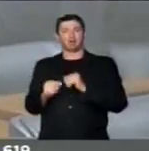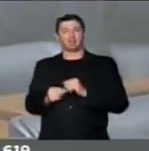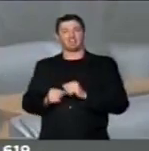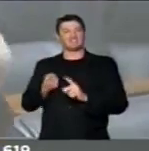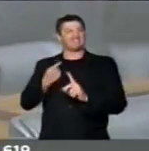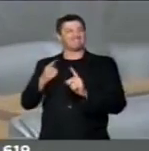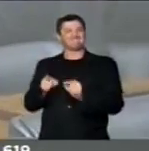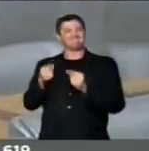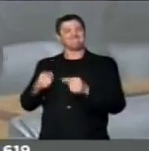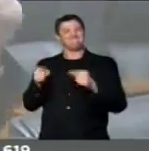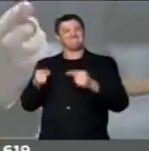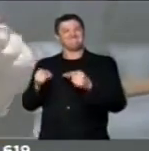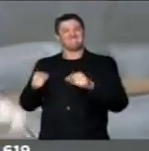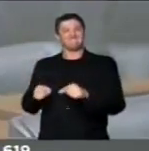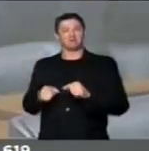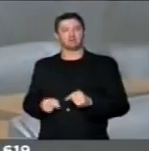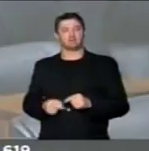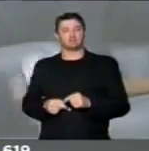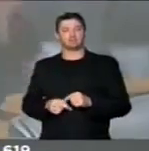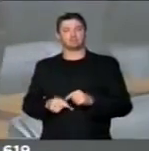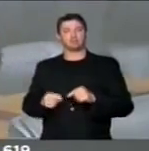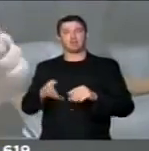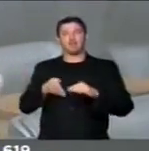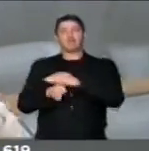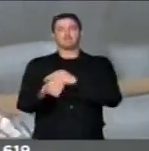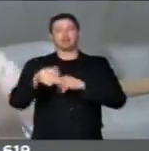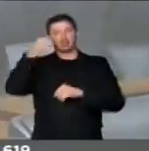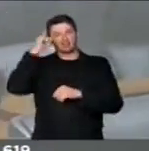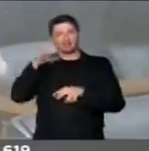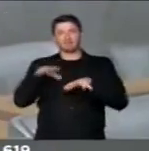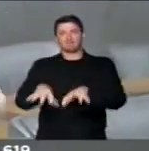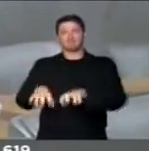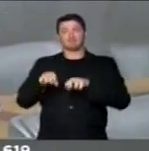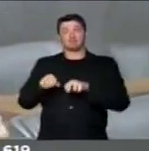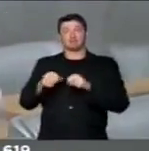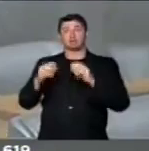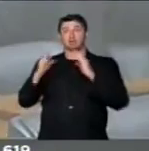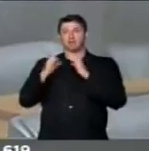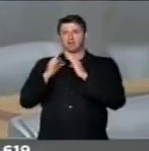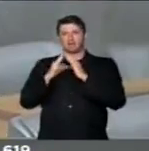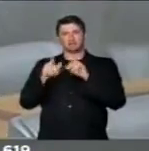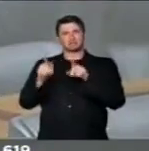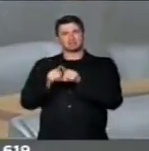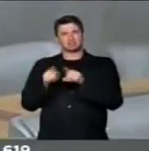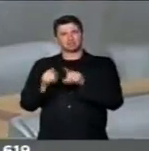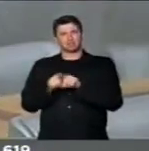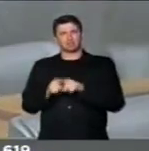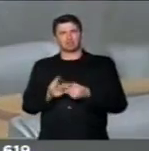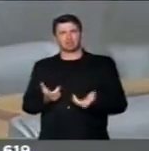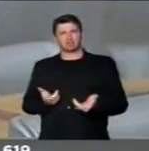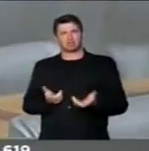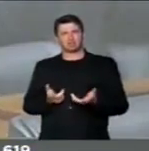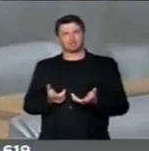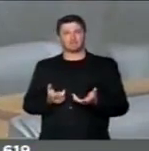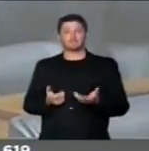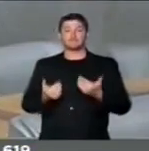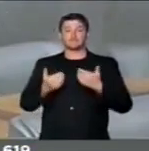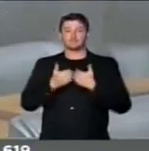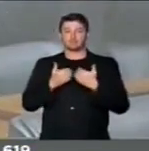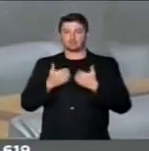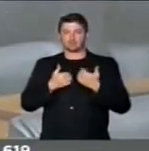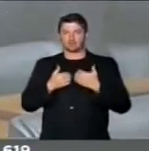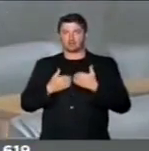incitou as invasões, a ocupação de residências e propriedades rurais. Eu estou com a